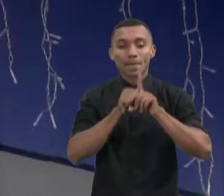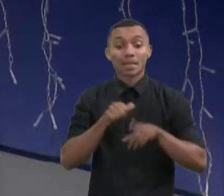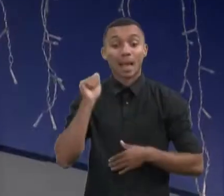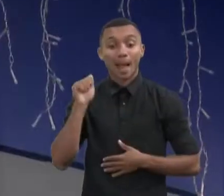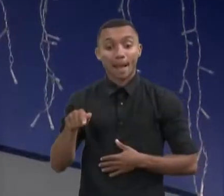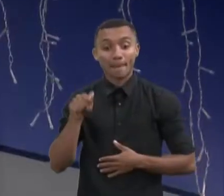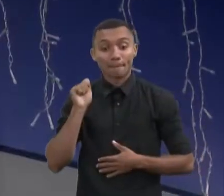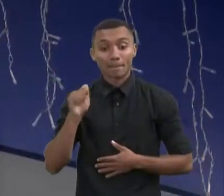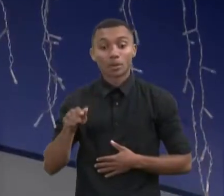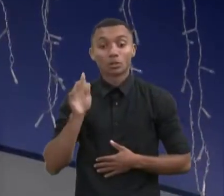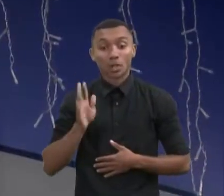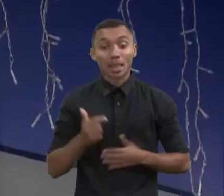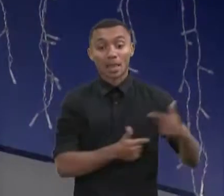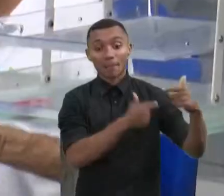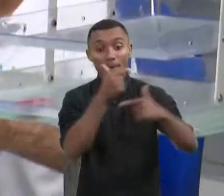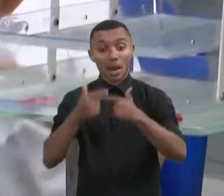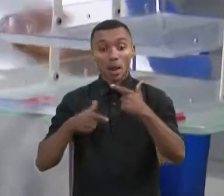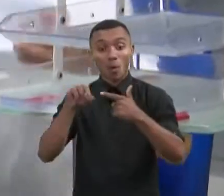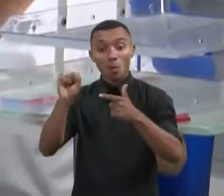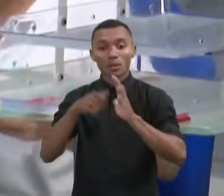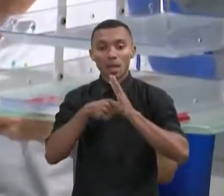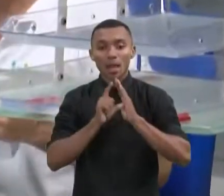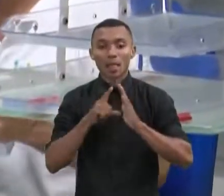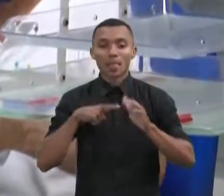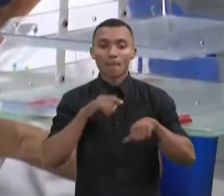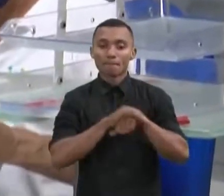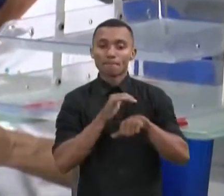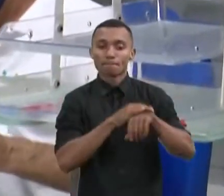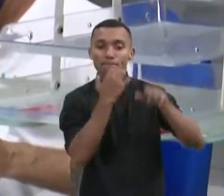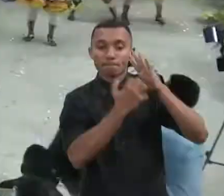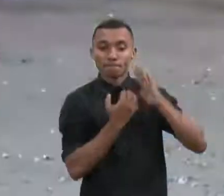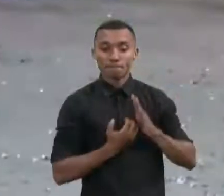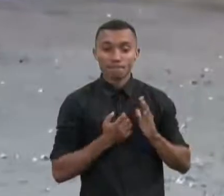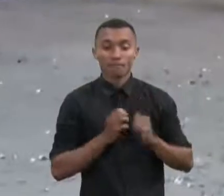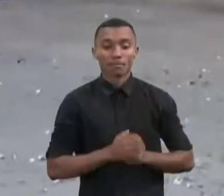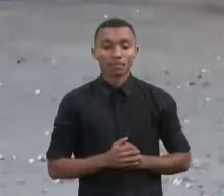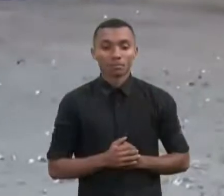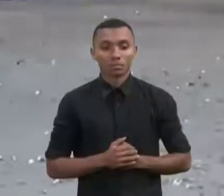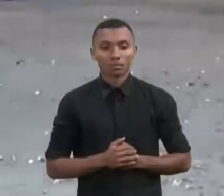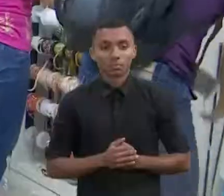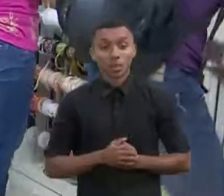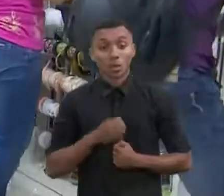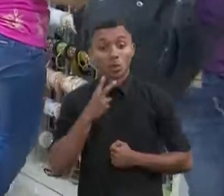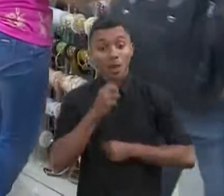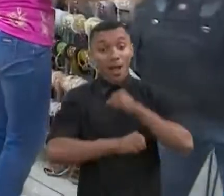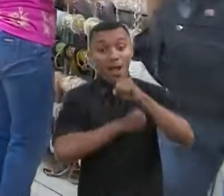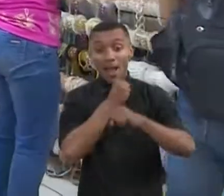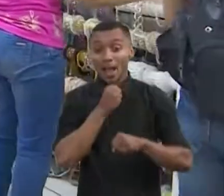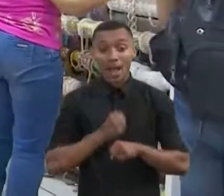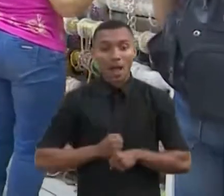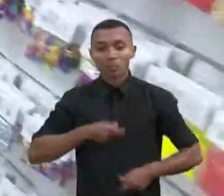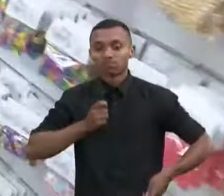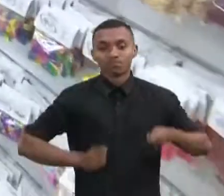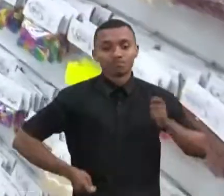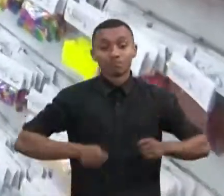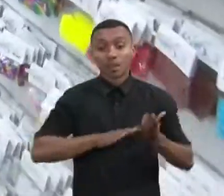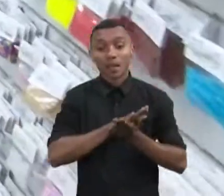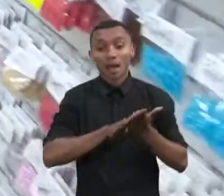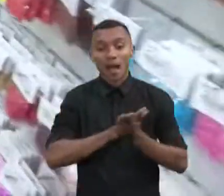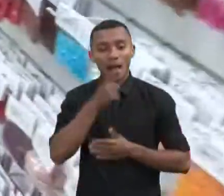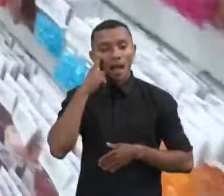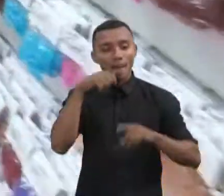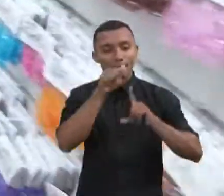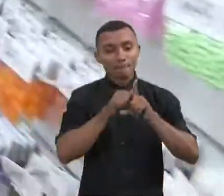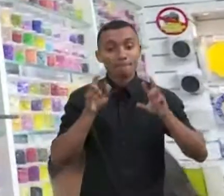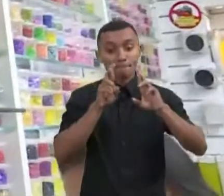cada 10 empregos foram gerados por micro e pequenas empresas. E depois de 2 anos sem festas juninas, o mês